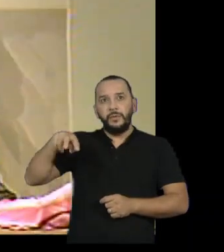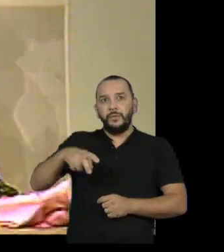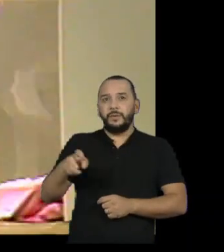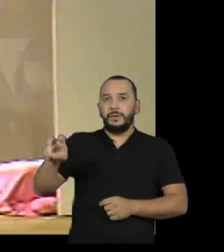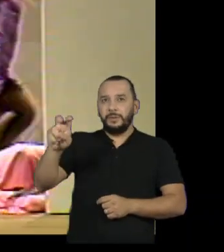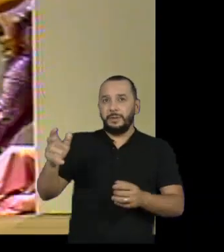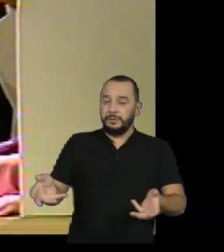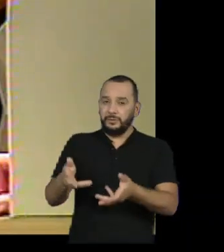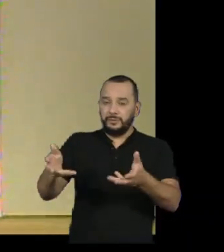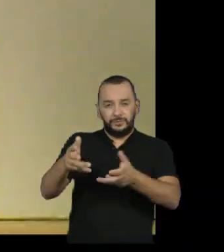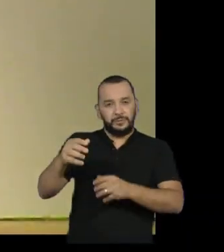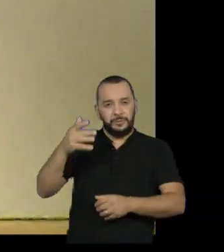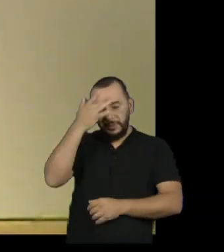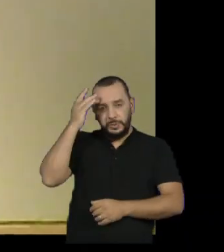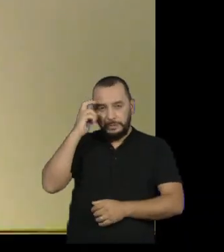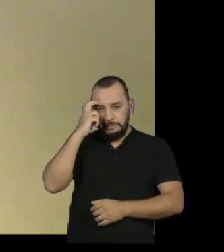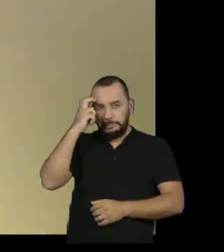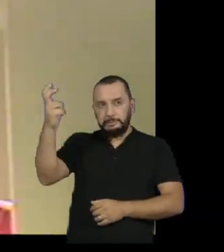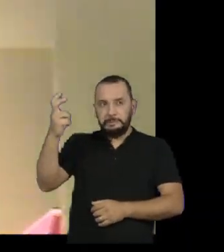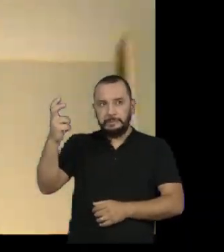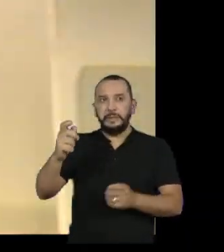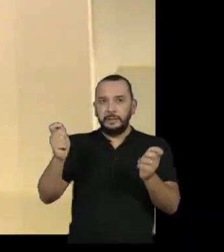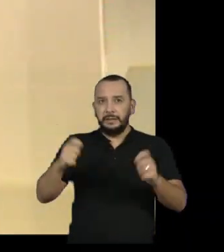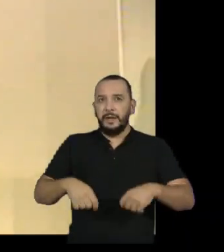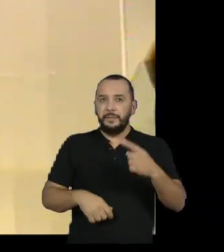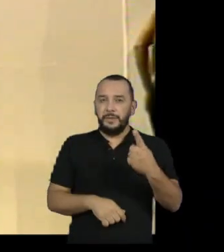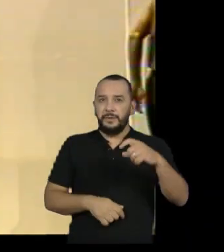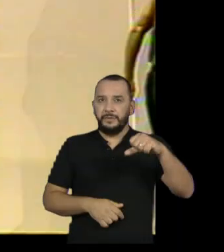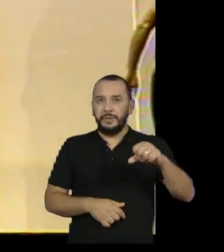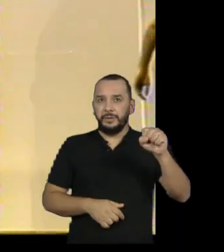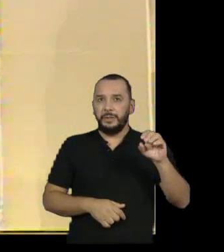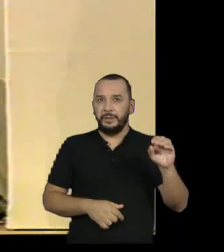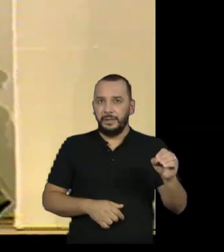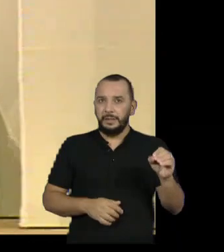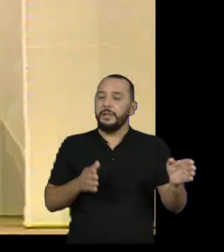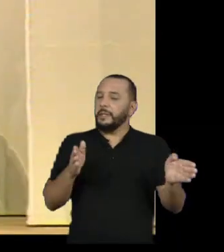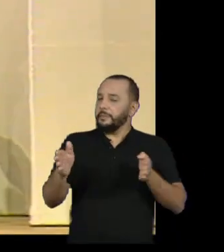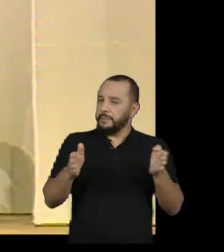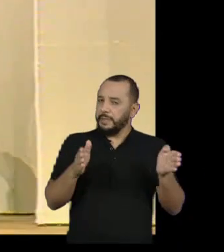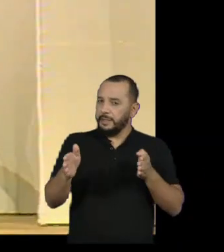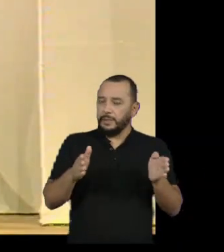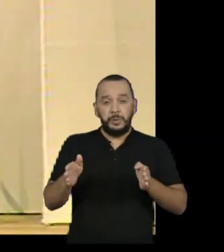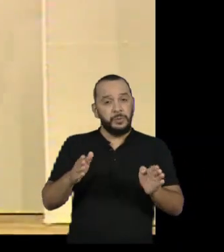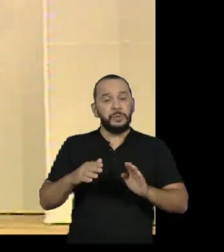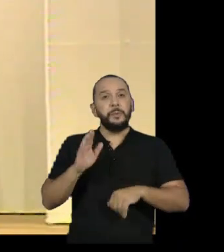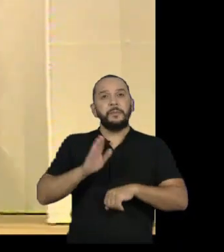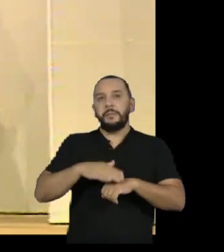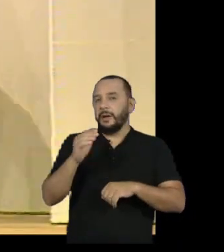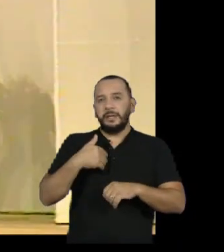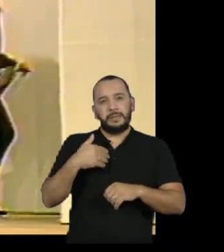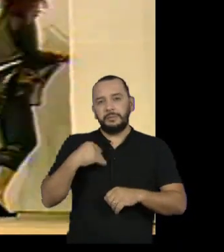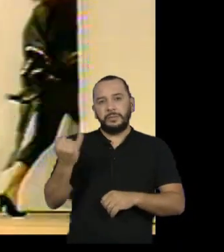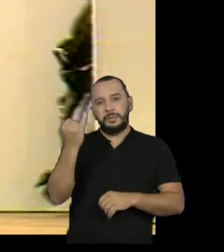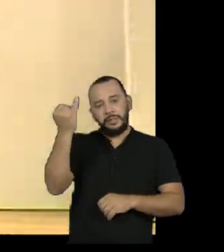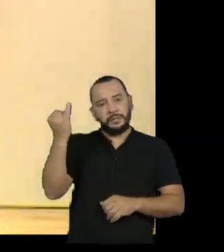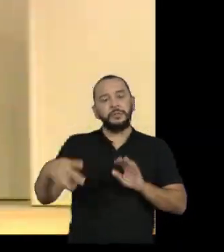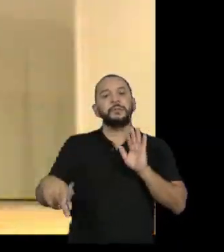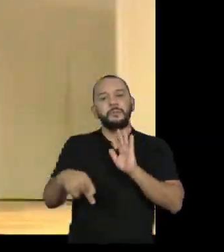grupo acabou se desdobrando com novos espetáculos dirigidos por outros encenadores. O Boi